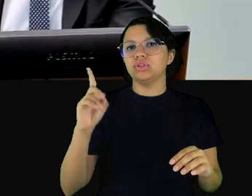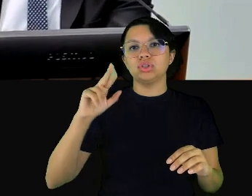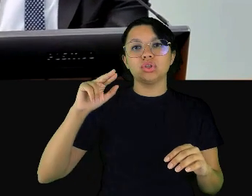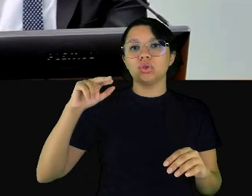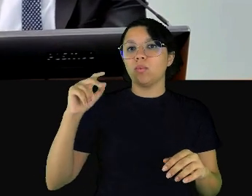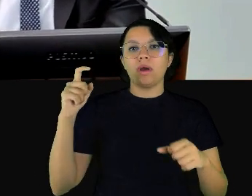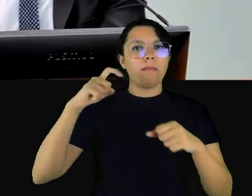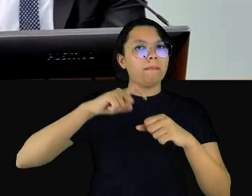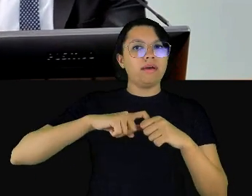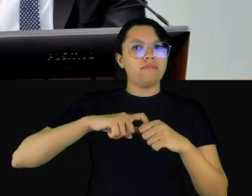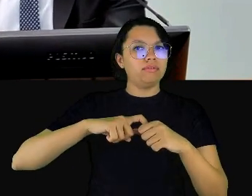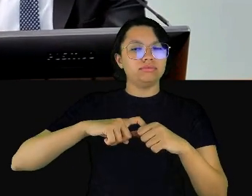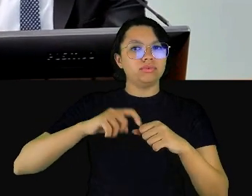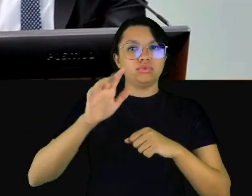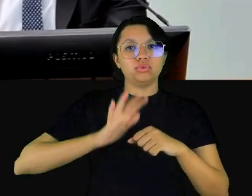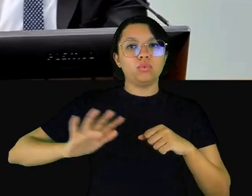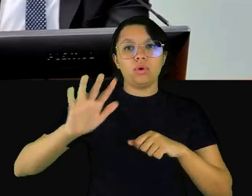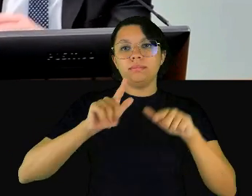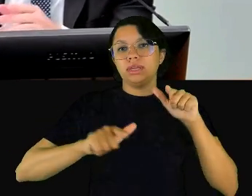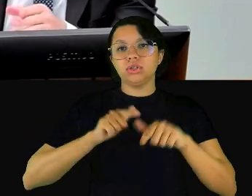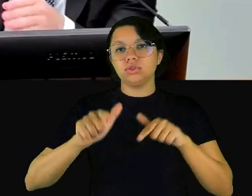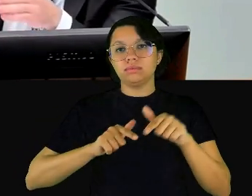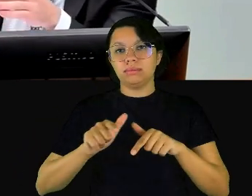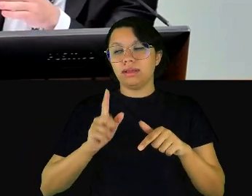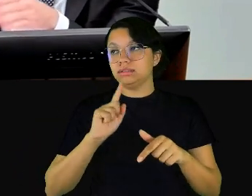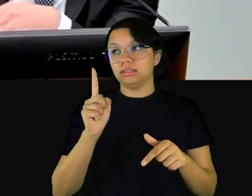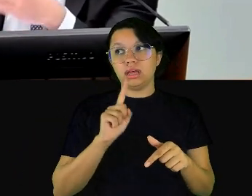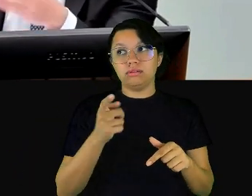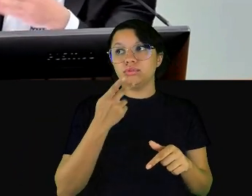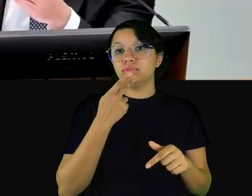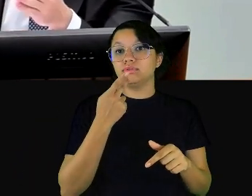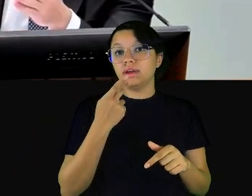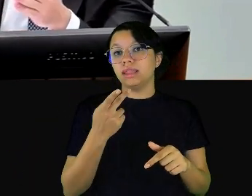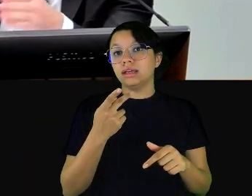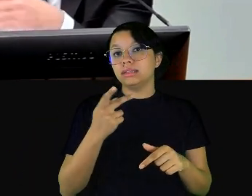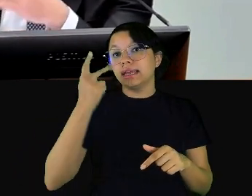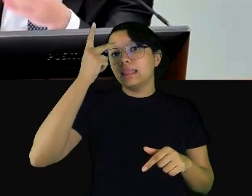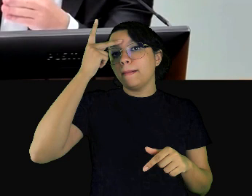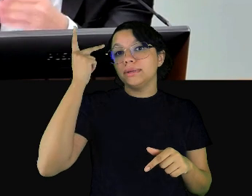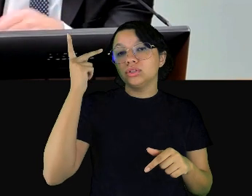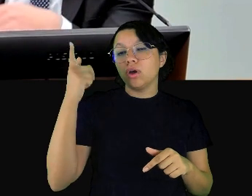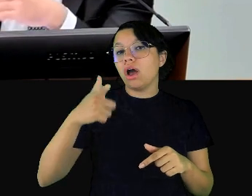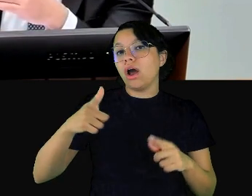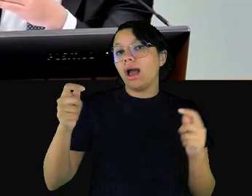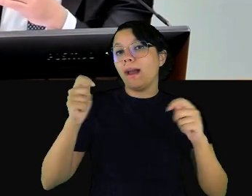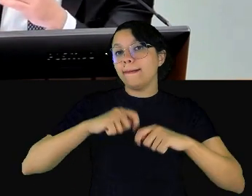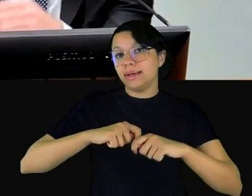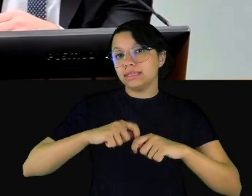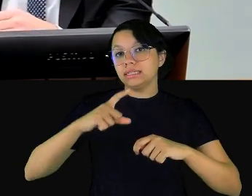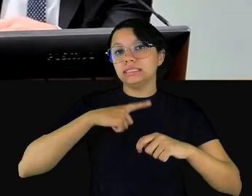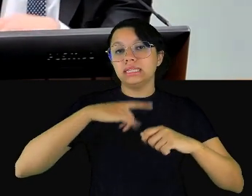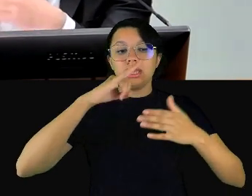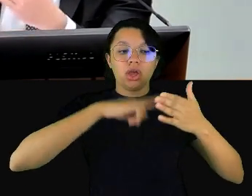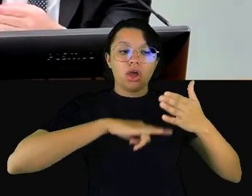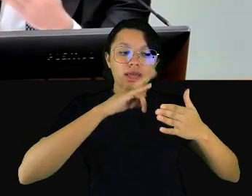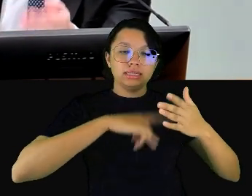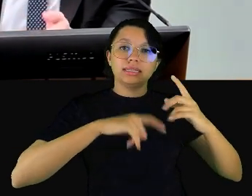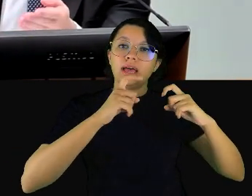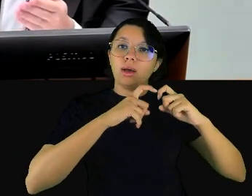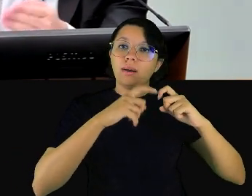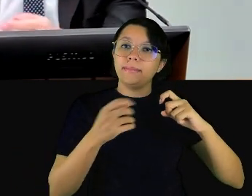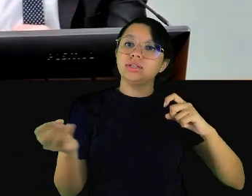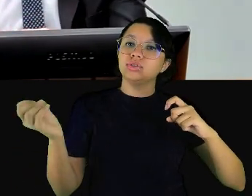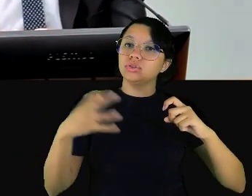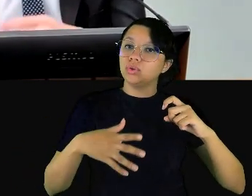mais aparece no ambiente de trabalho. Eu estou falando daquele que está realmente incapacitado, tem o atestado médico